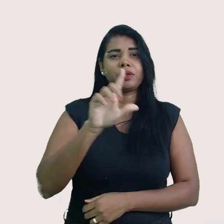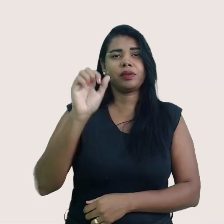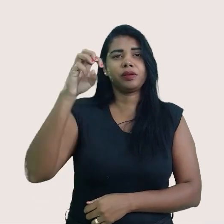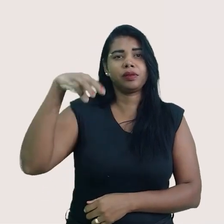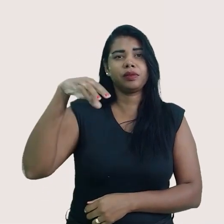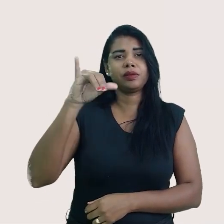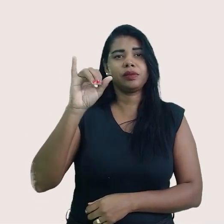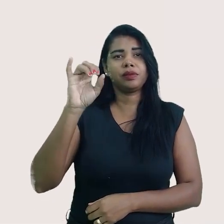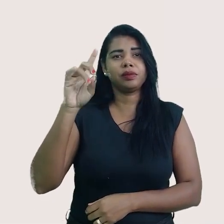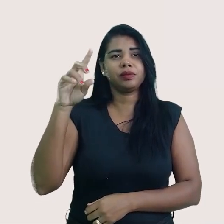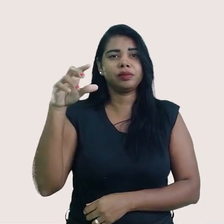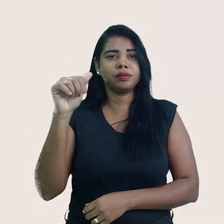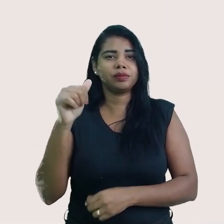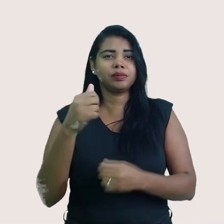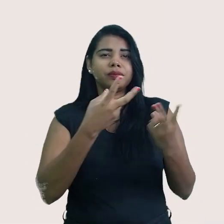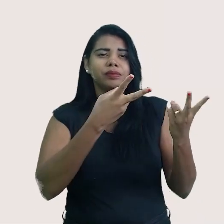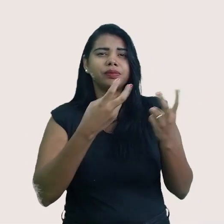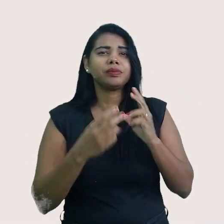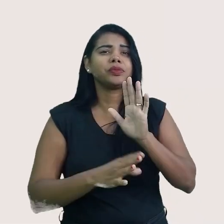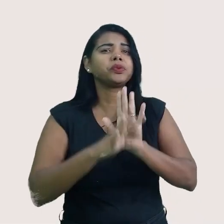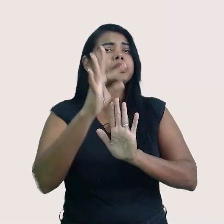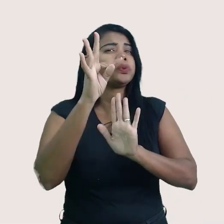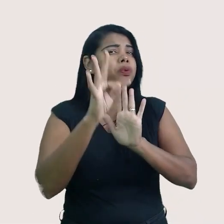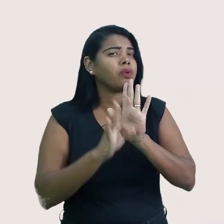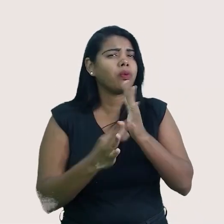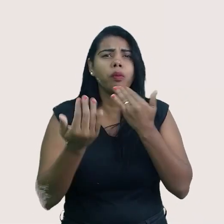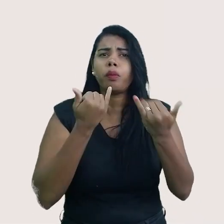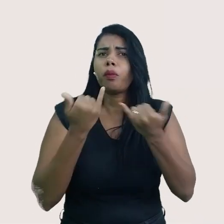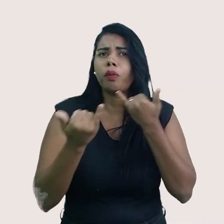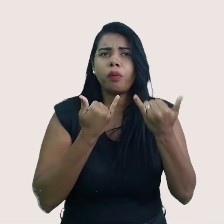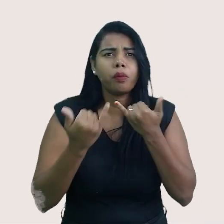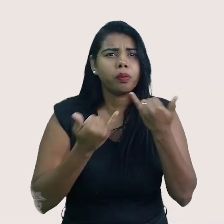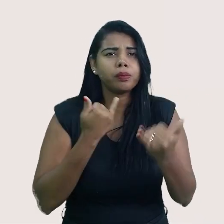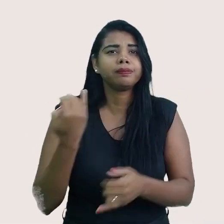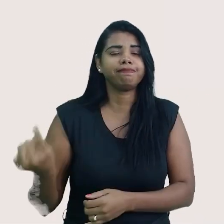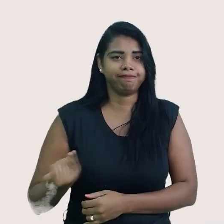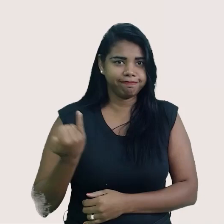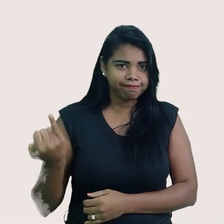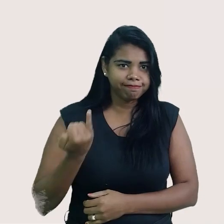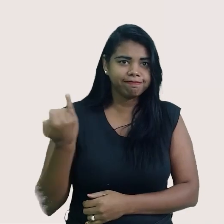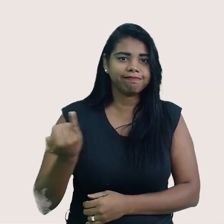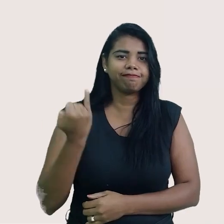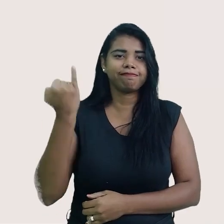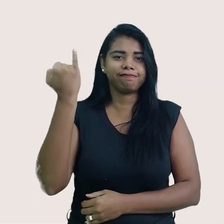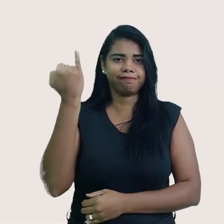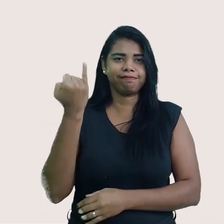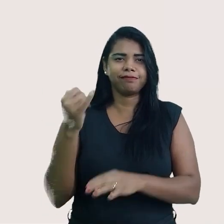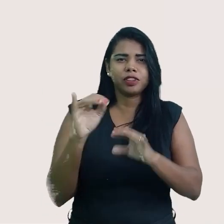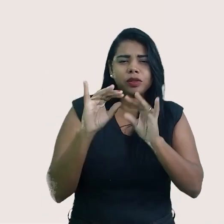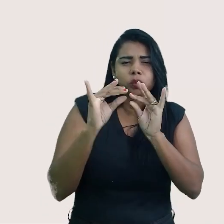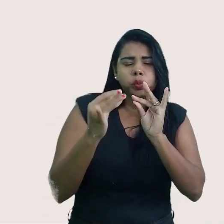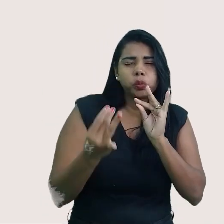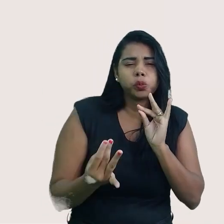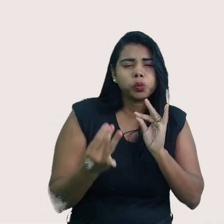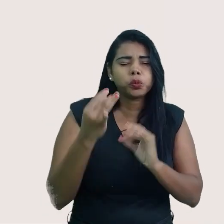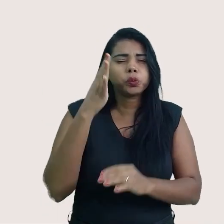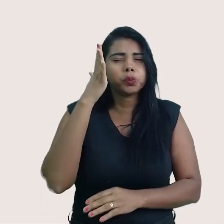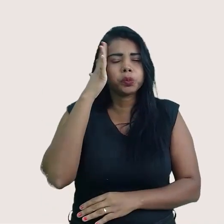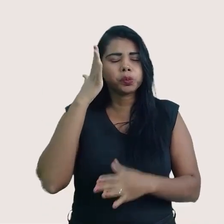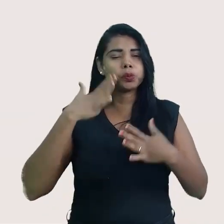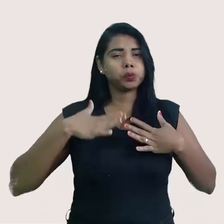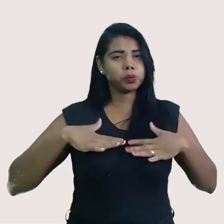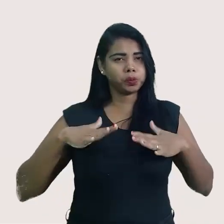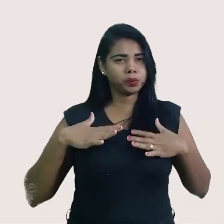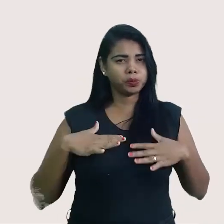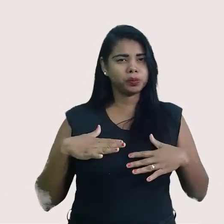Bom, observa, pessoal, que esse texto ele teve muita informação importante e você precisa destrinchar com muita calma o que ele